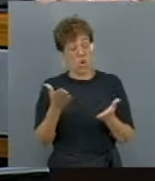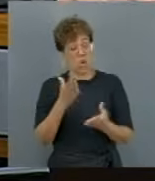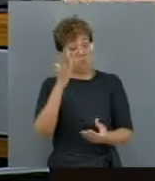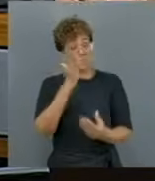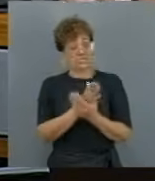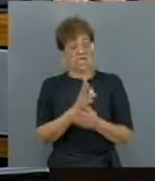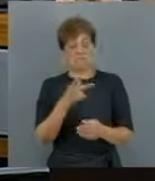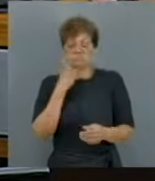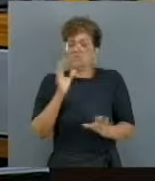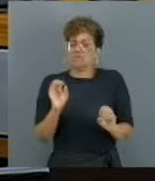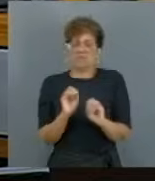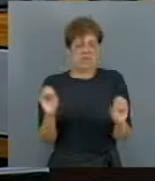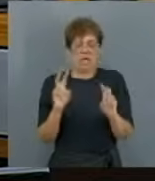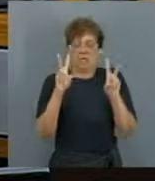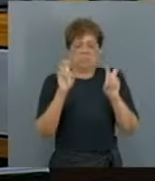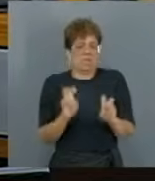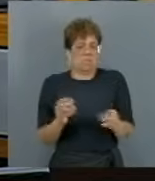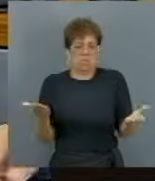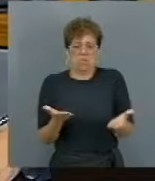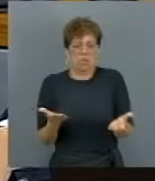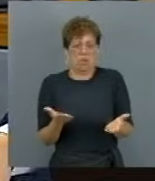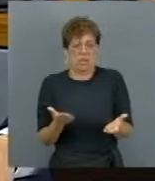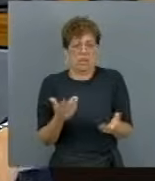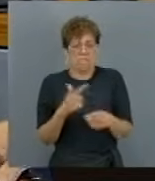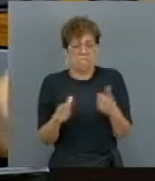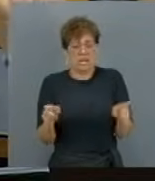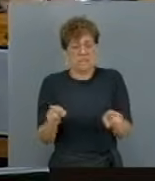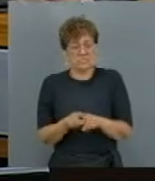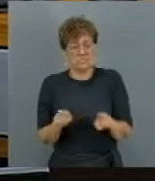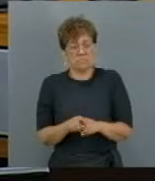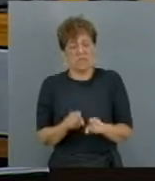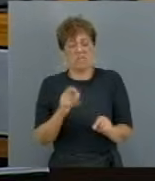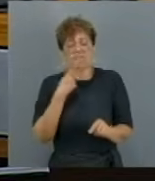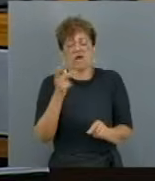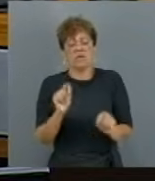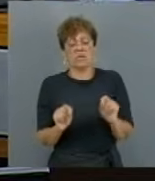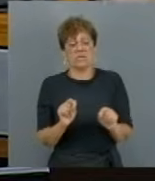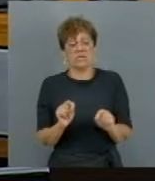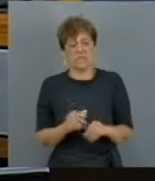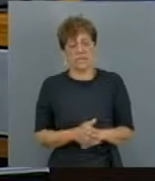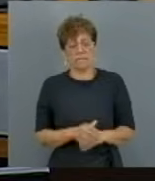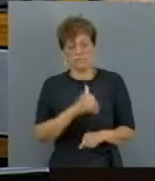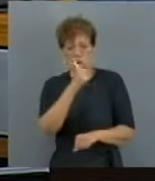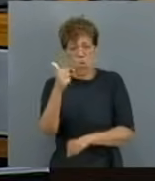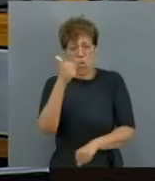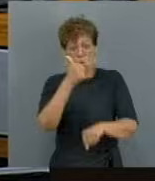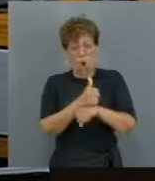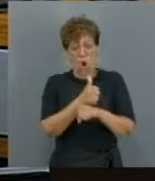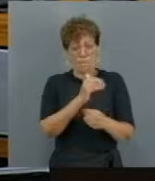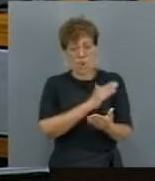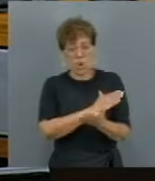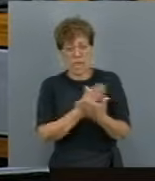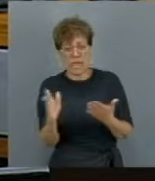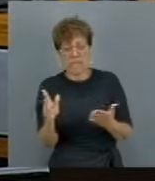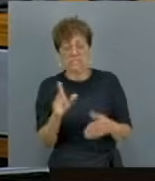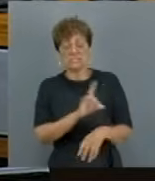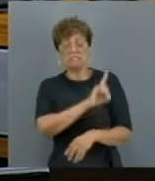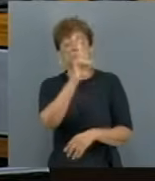iria falar a respeito do tema. O inquérito que diz o seguinte: o golpe começa a ser dado no